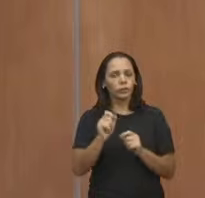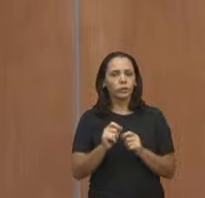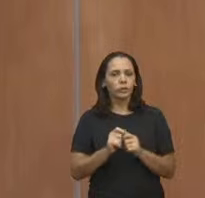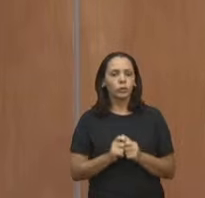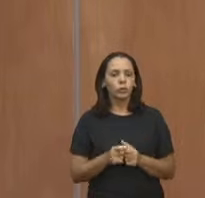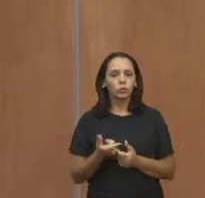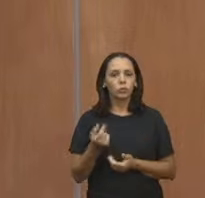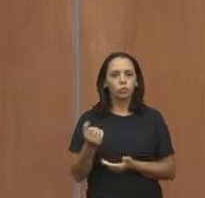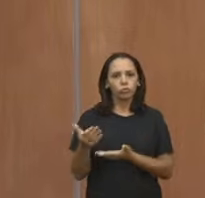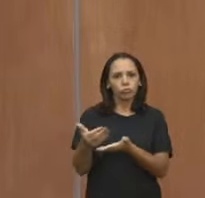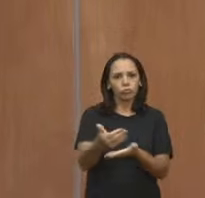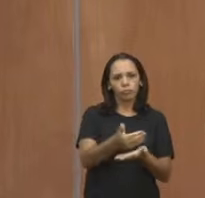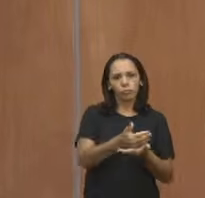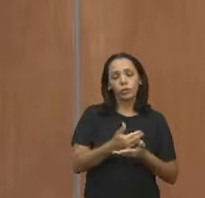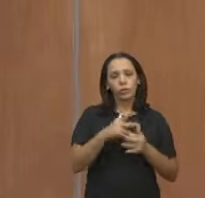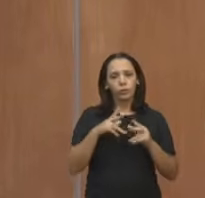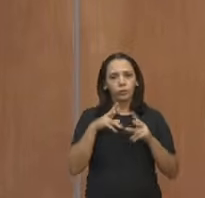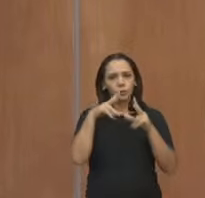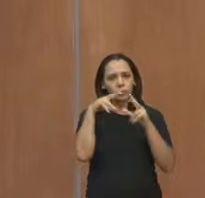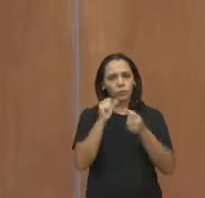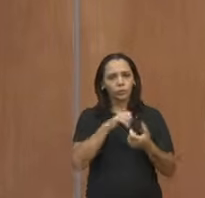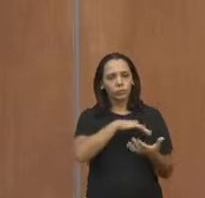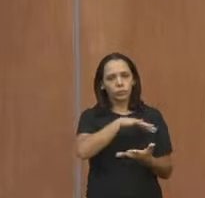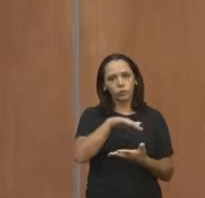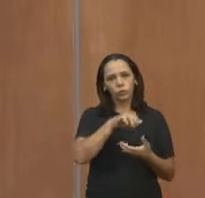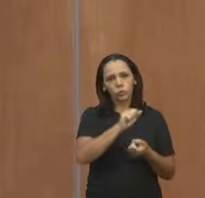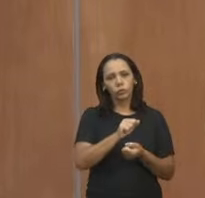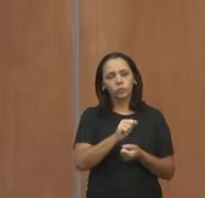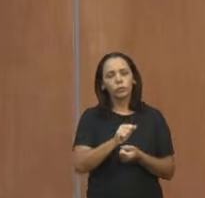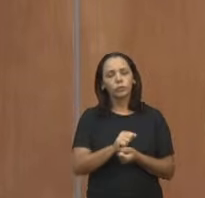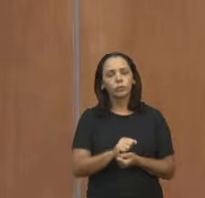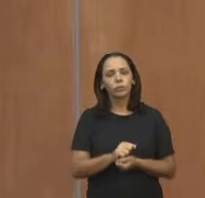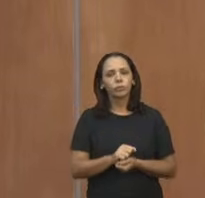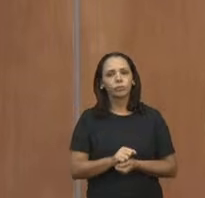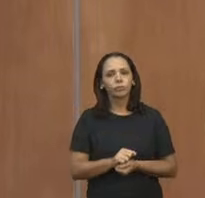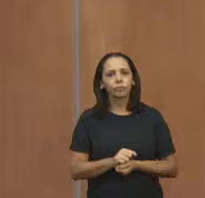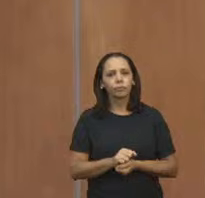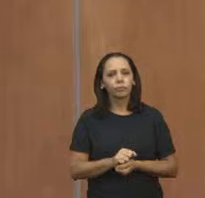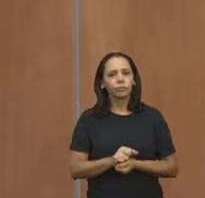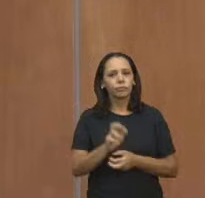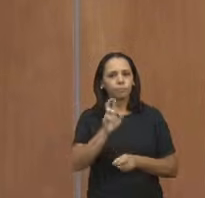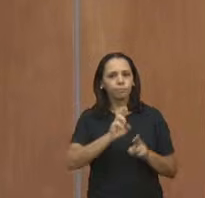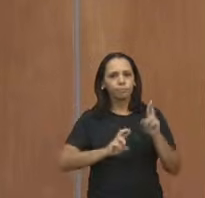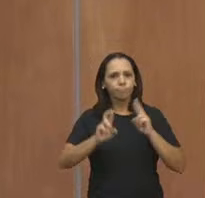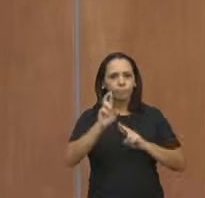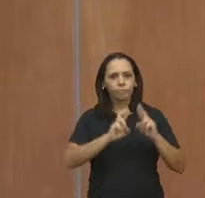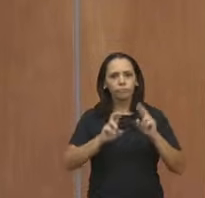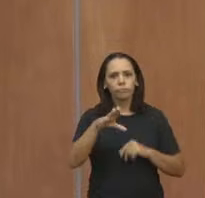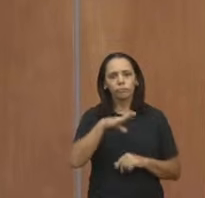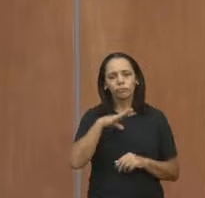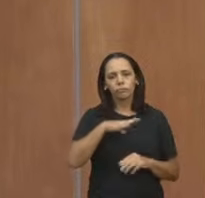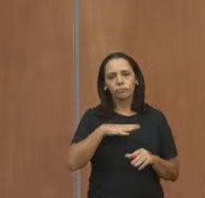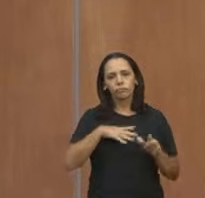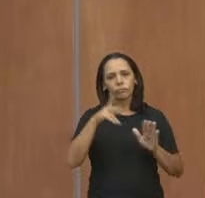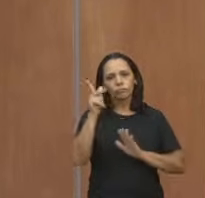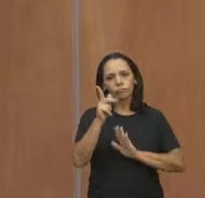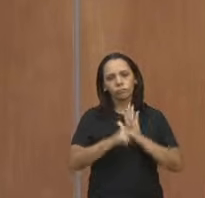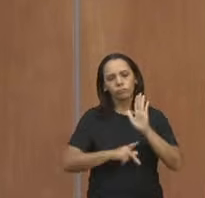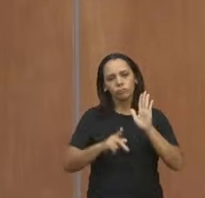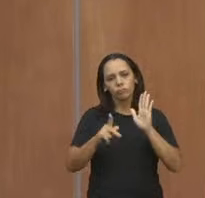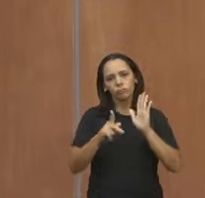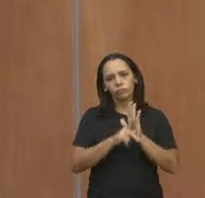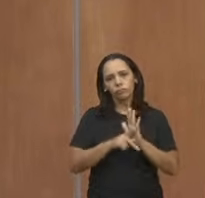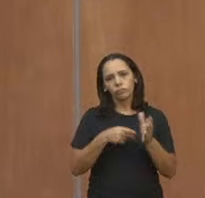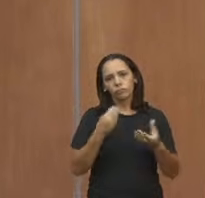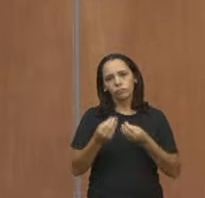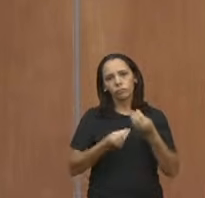receitas e fortalecer a sustentabilidade fiscal do município, por meio de projetos estruturantes,